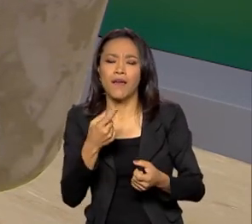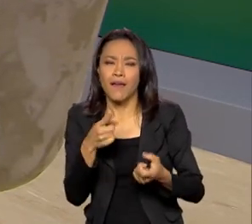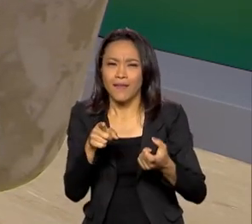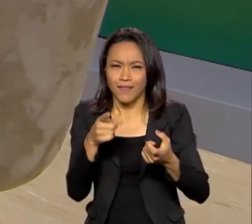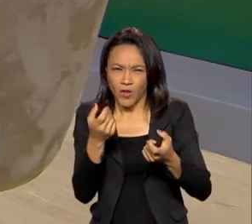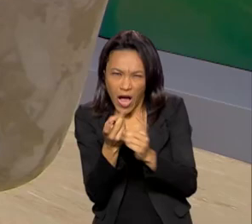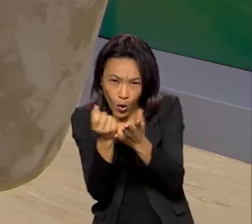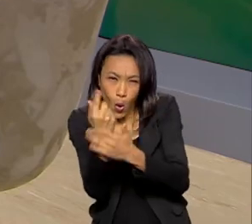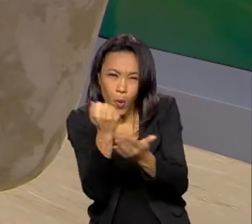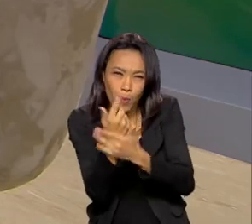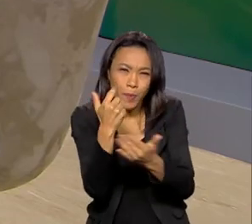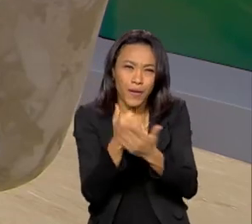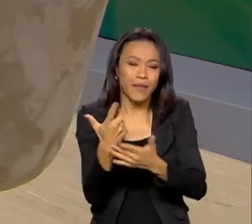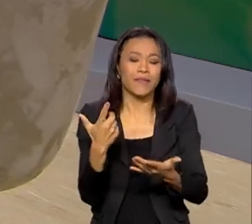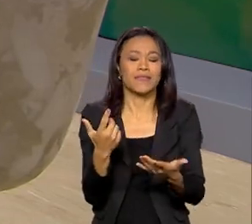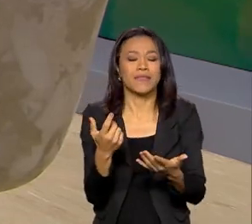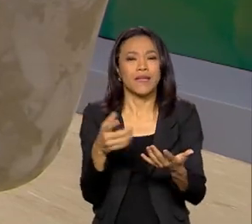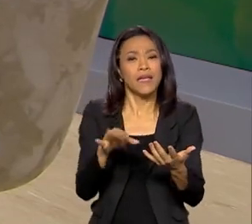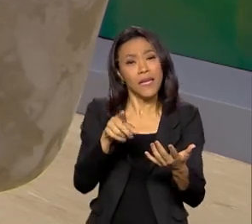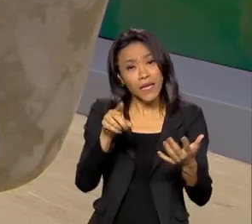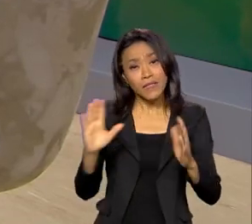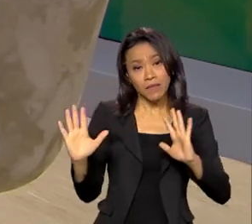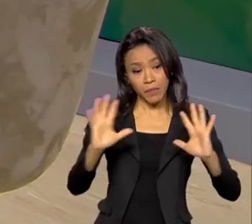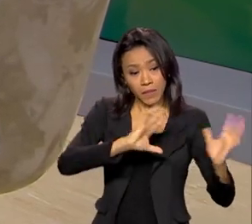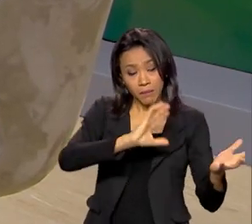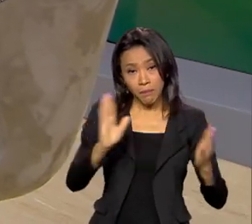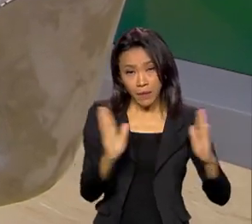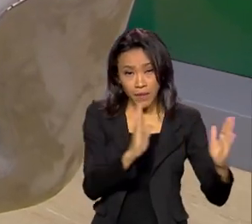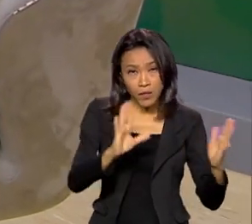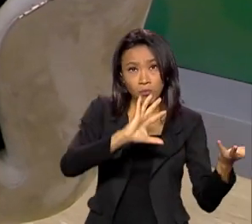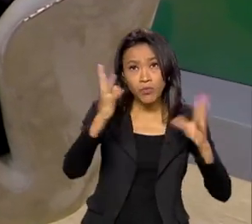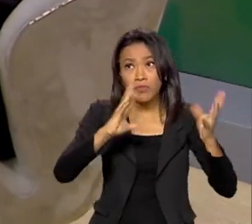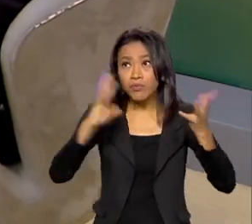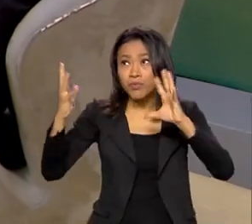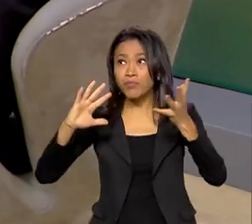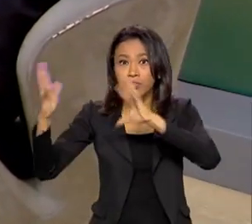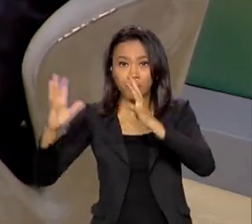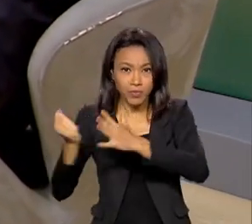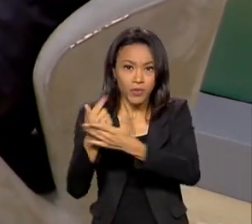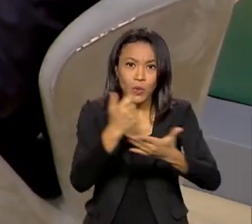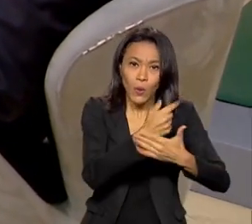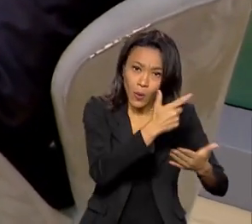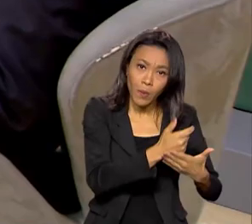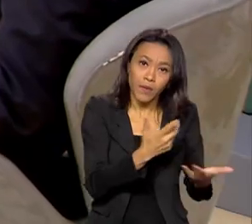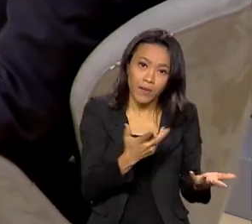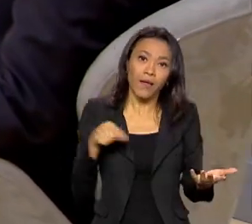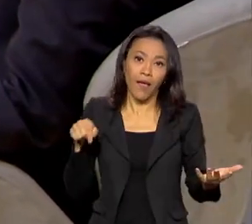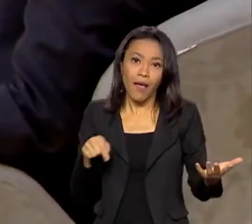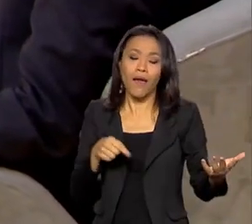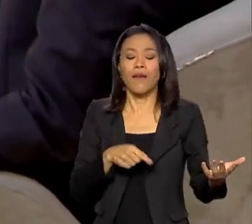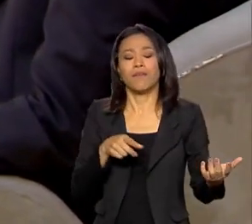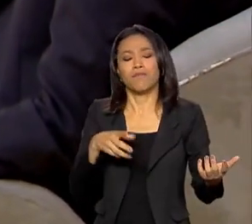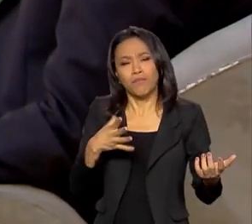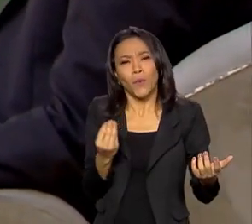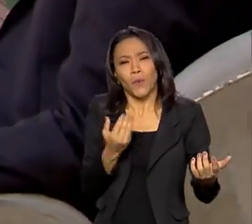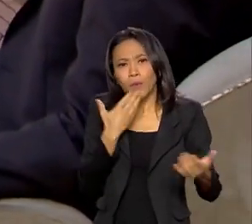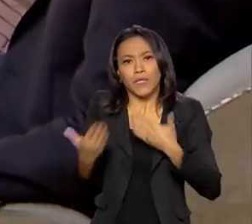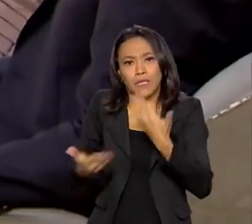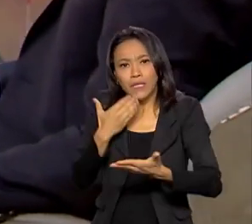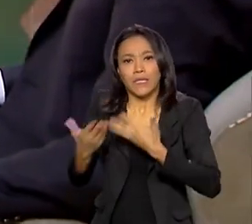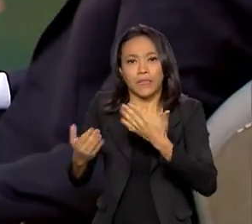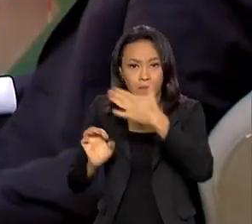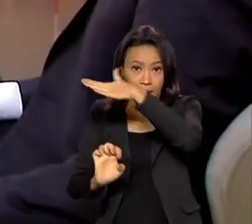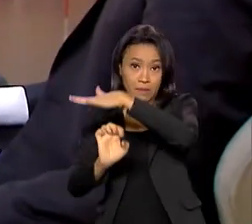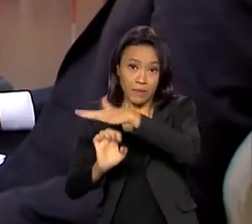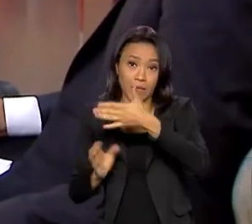movimentos sazonais, eles demandam mais a empresa, né? Então, eu incluiria no rol desses